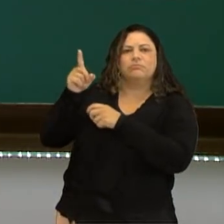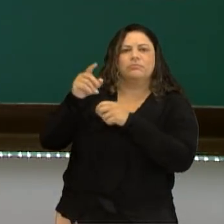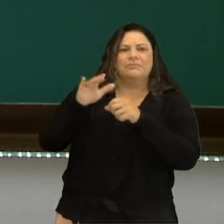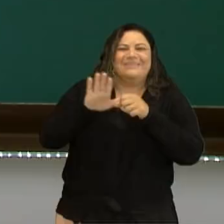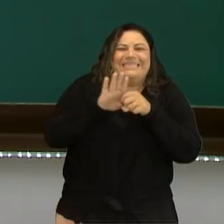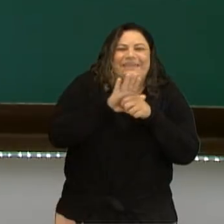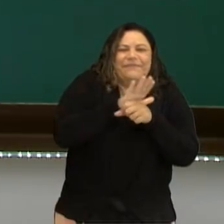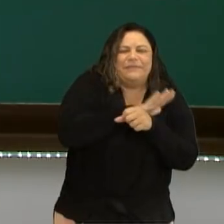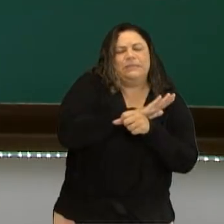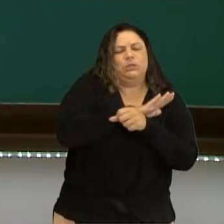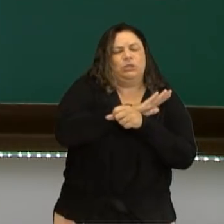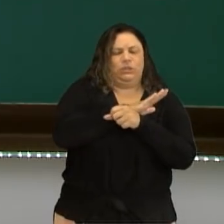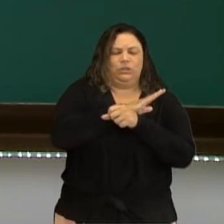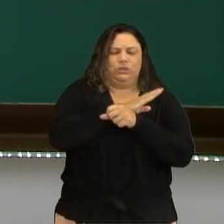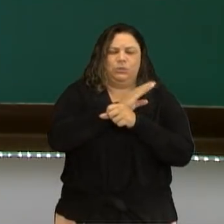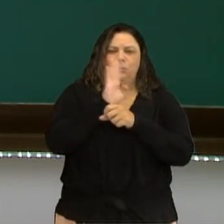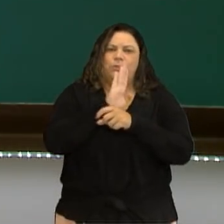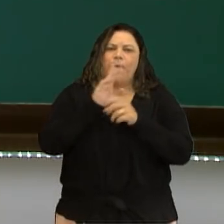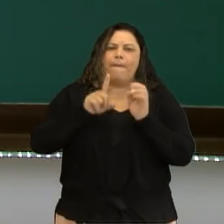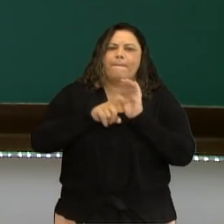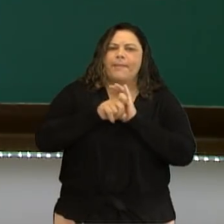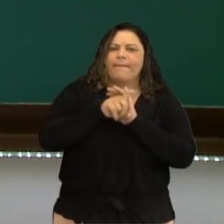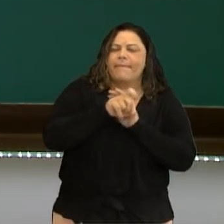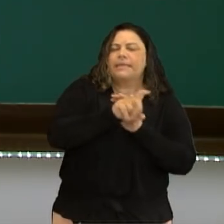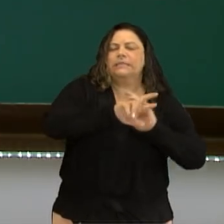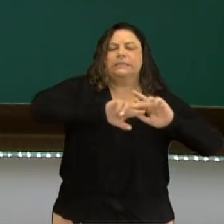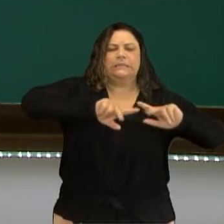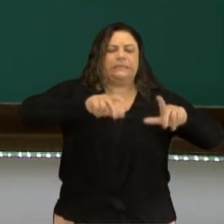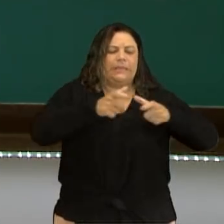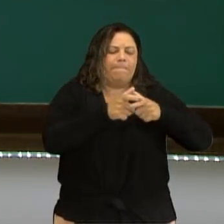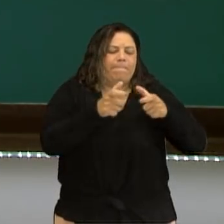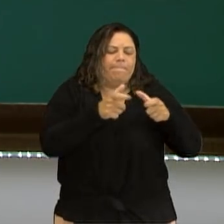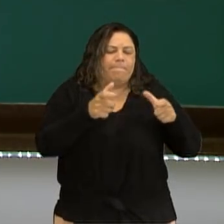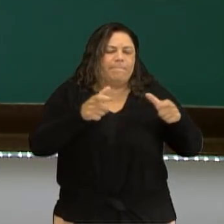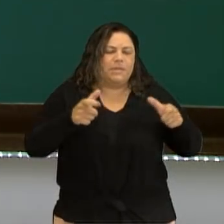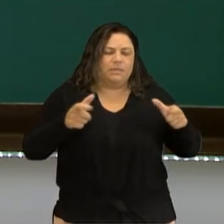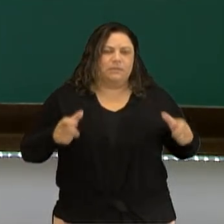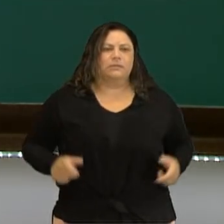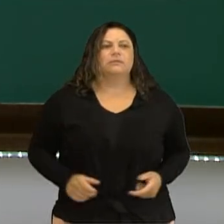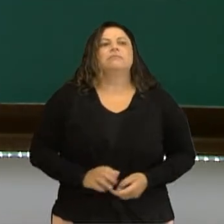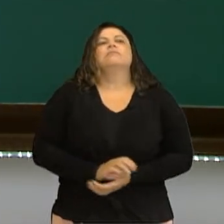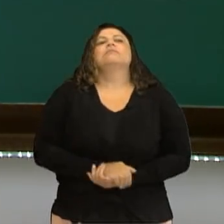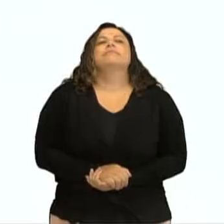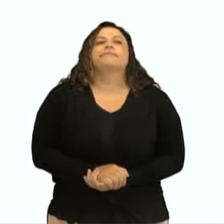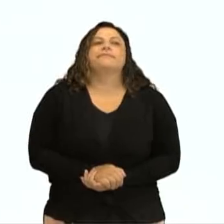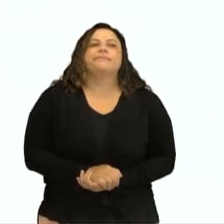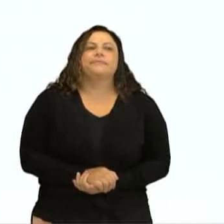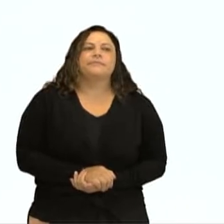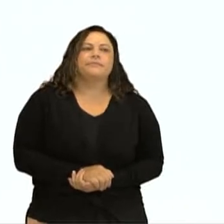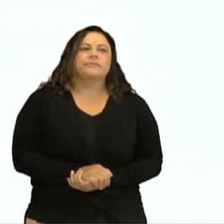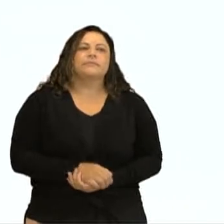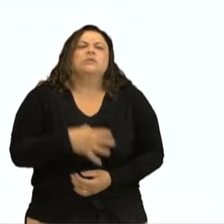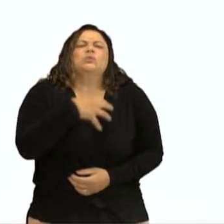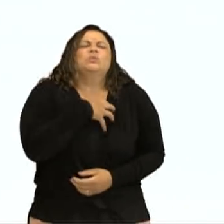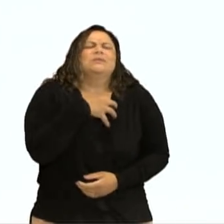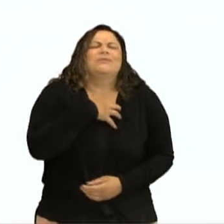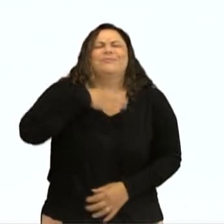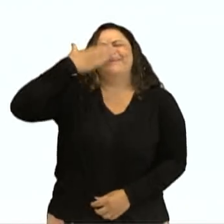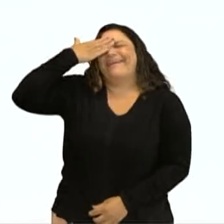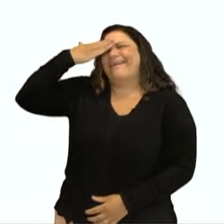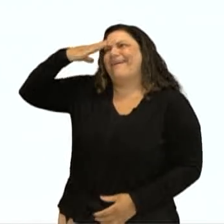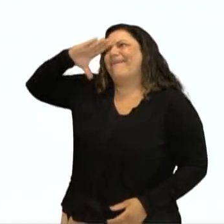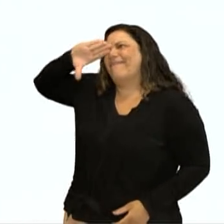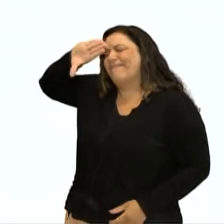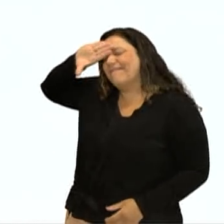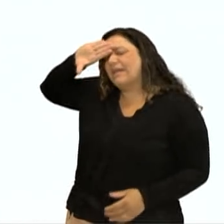obstruído por essas bactérias se multiplicando e causando pneumonia. Os sintomas: febre,